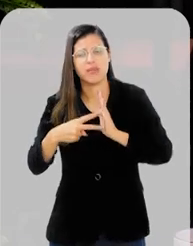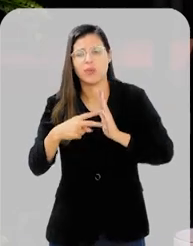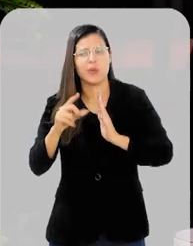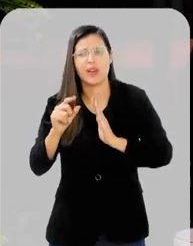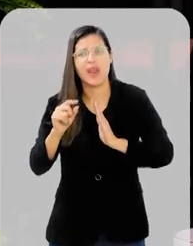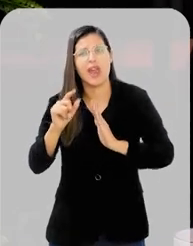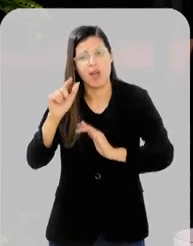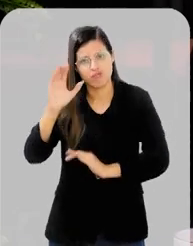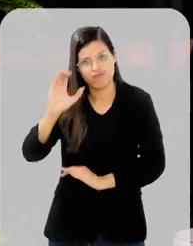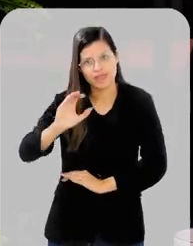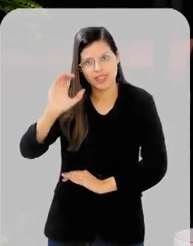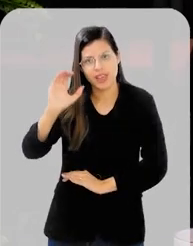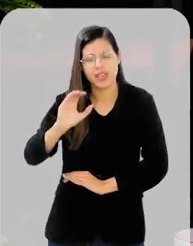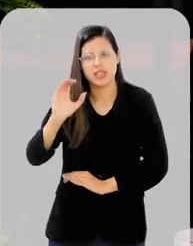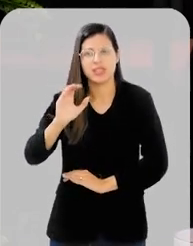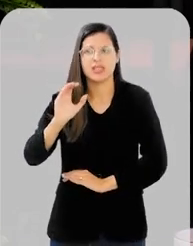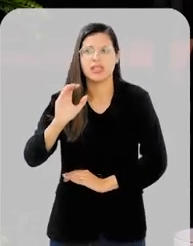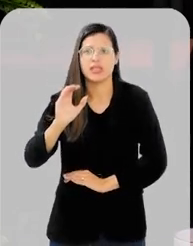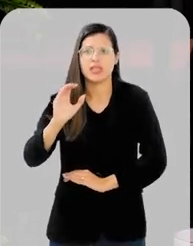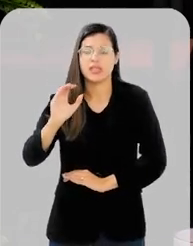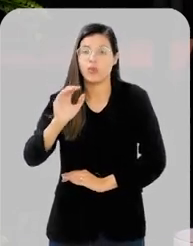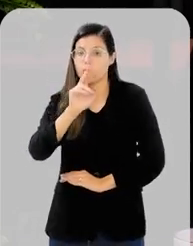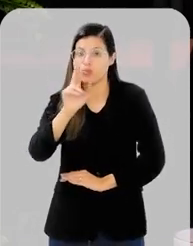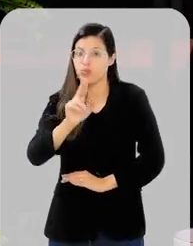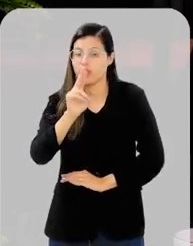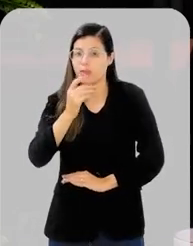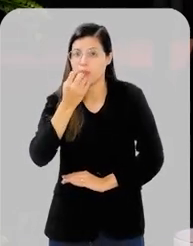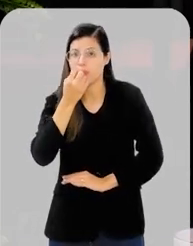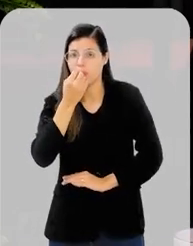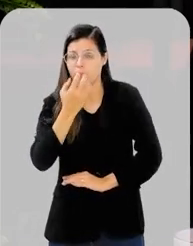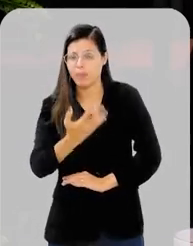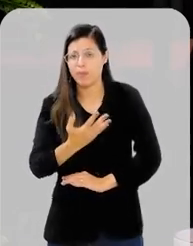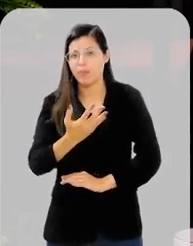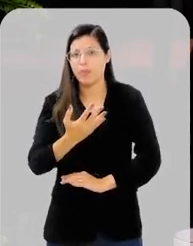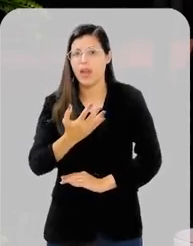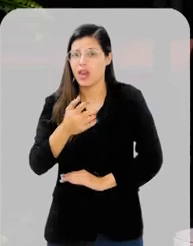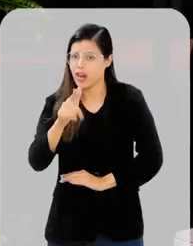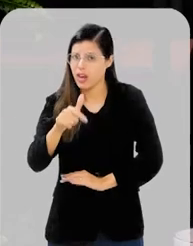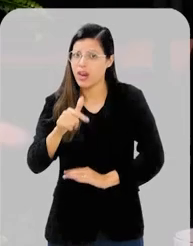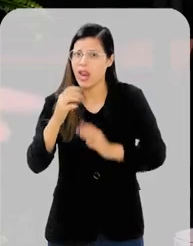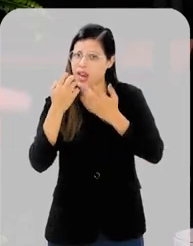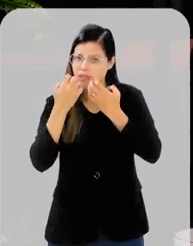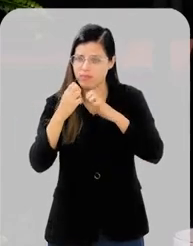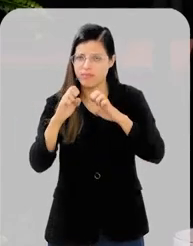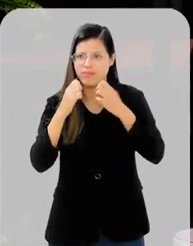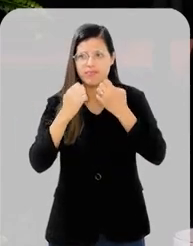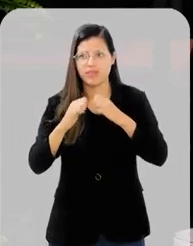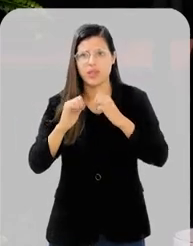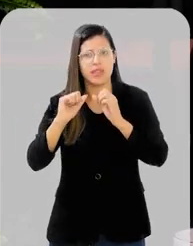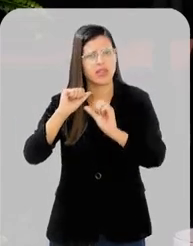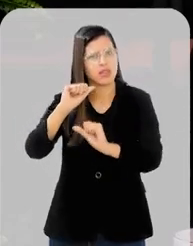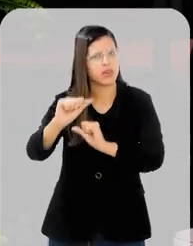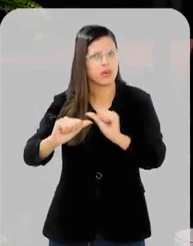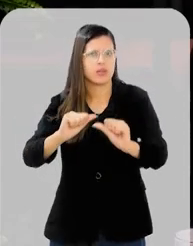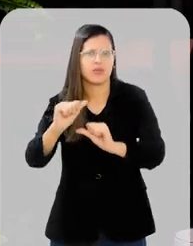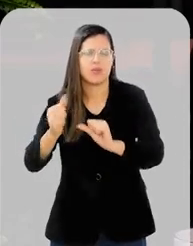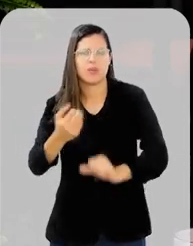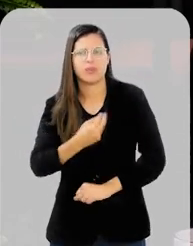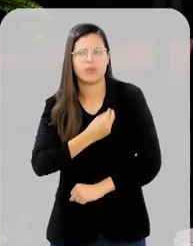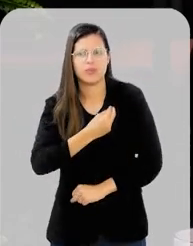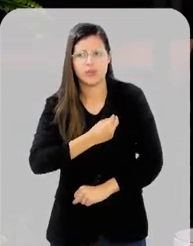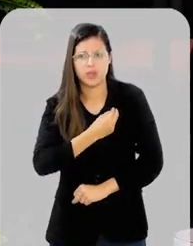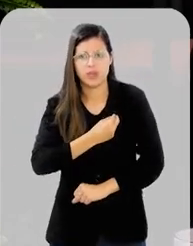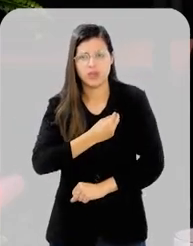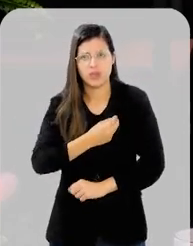é um um uma ciência que deve e usada para o bem ela é extremamente evangelizadora transformadora de